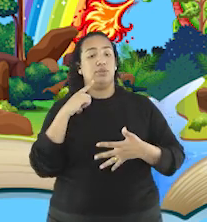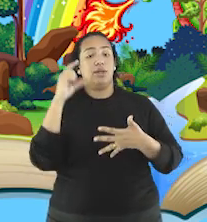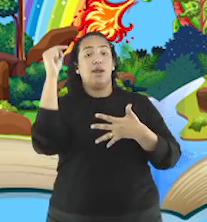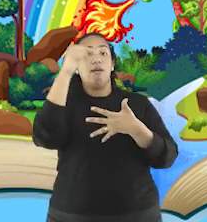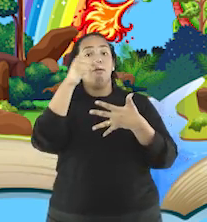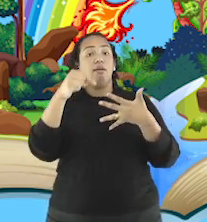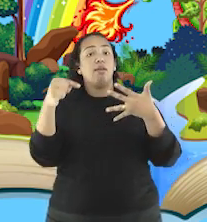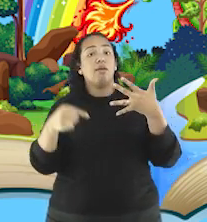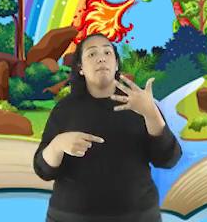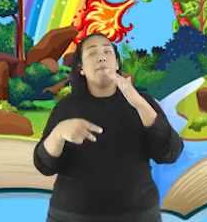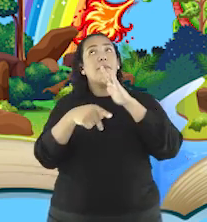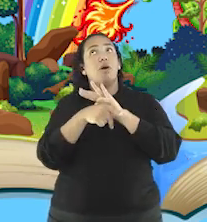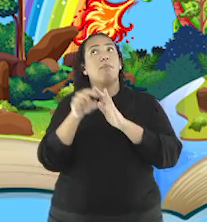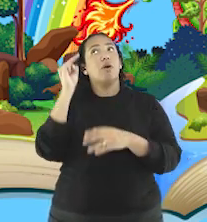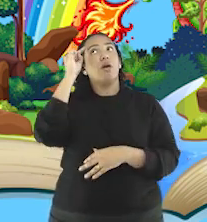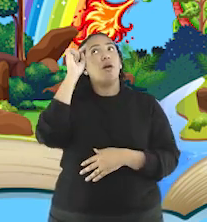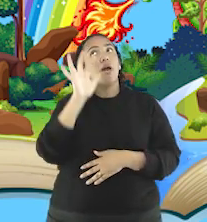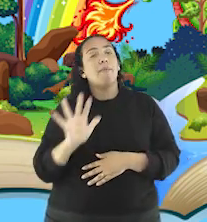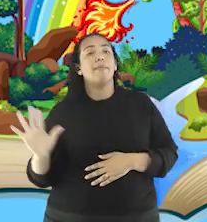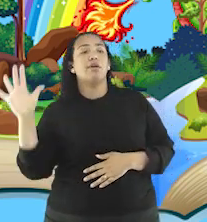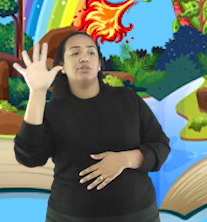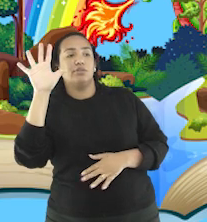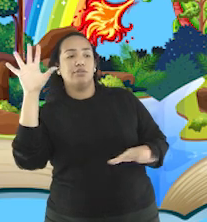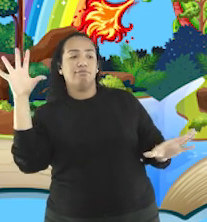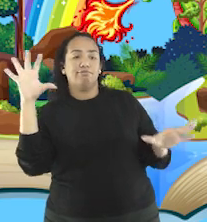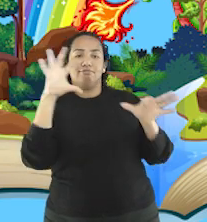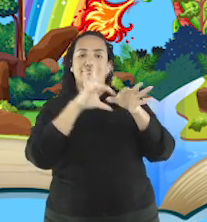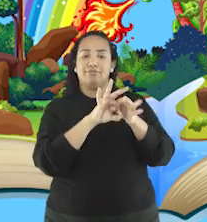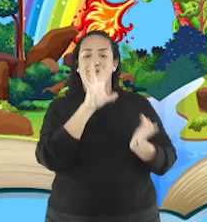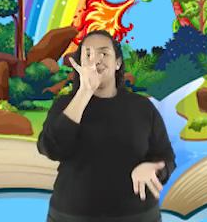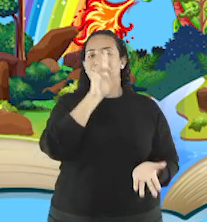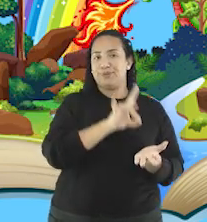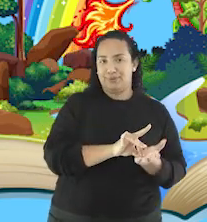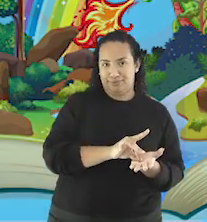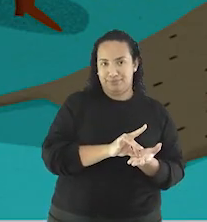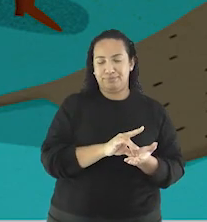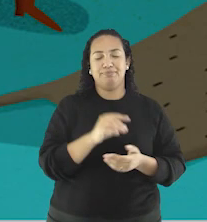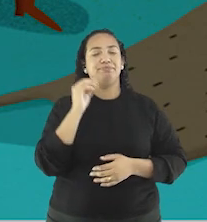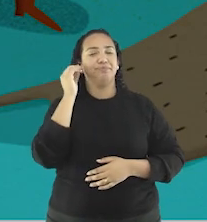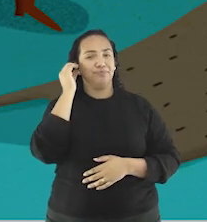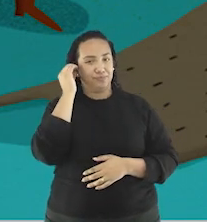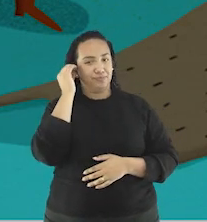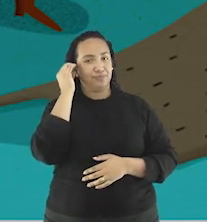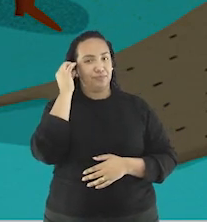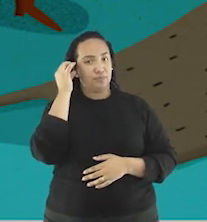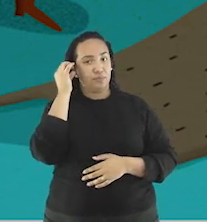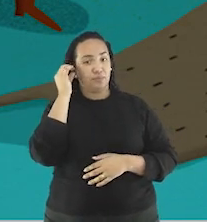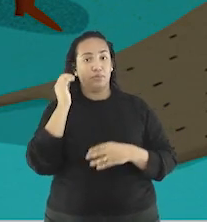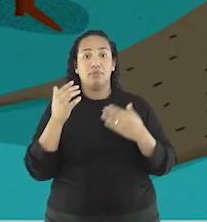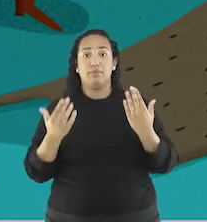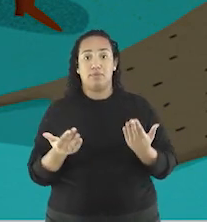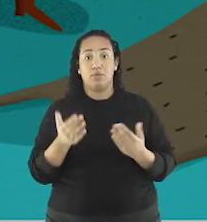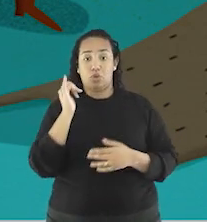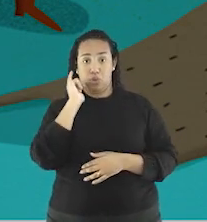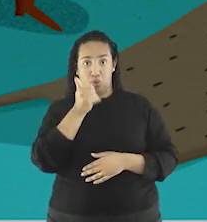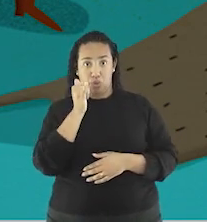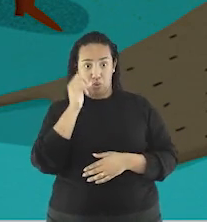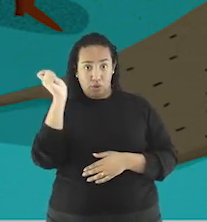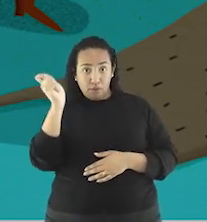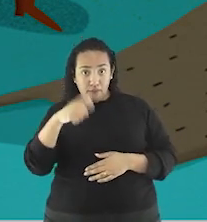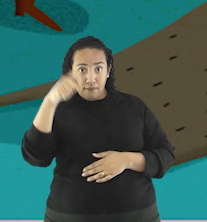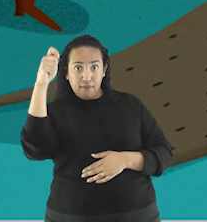elementos imaginários se misturam a elementos reais. No caso do conto de